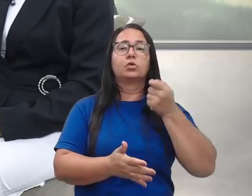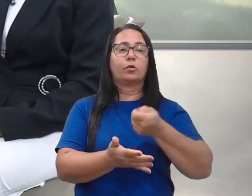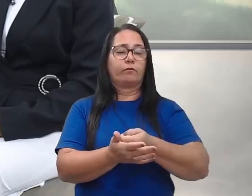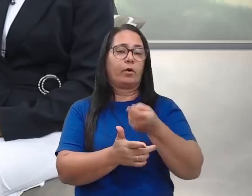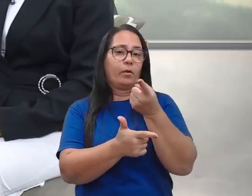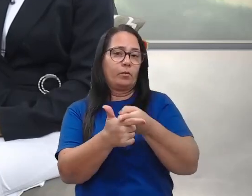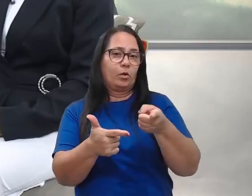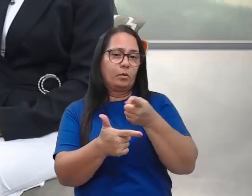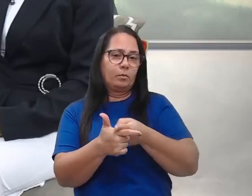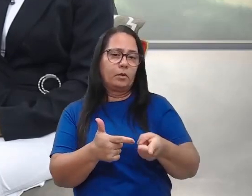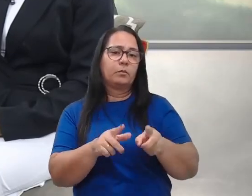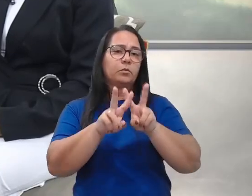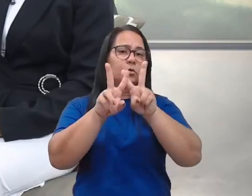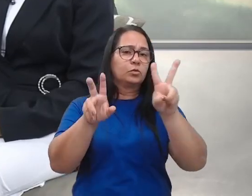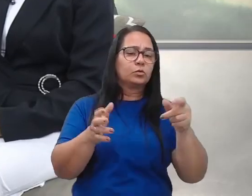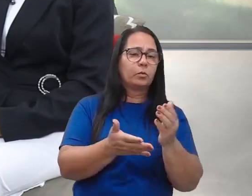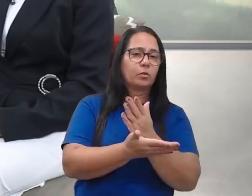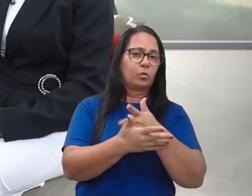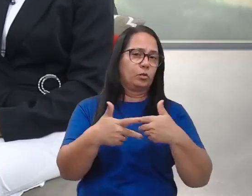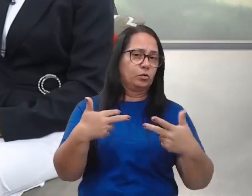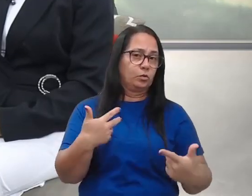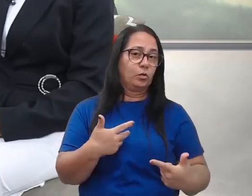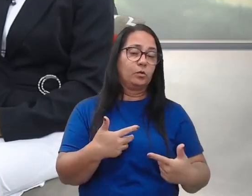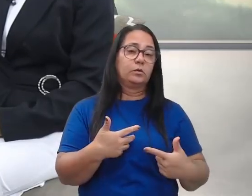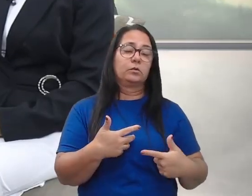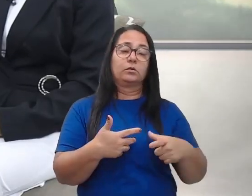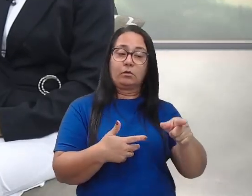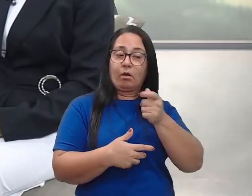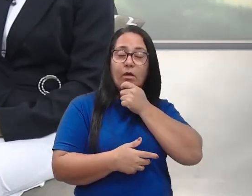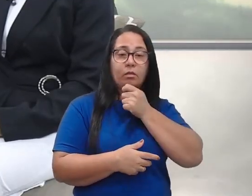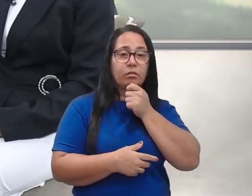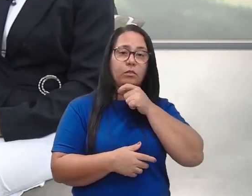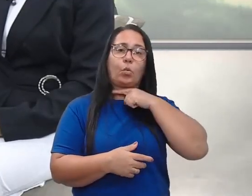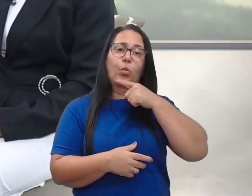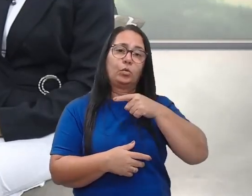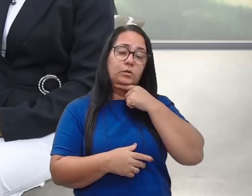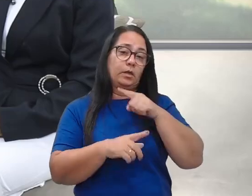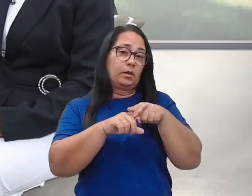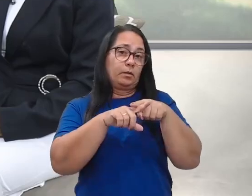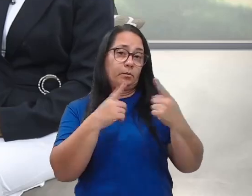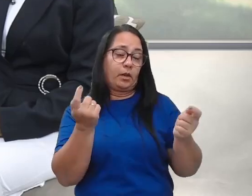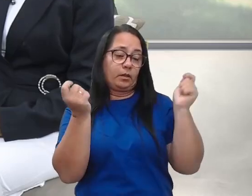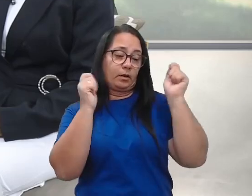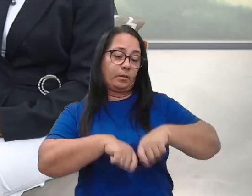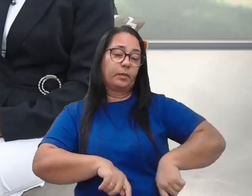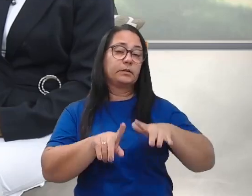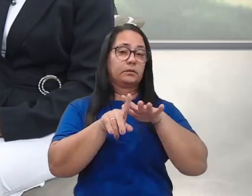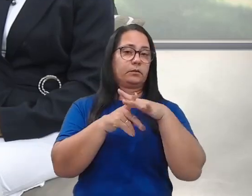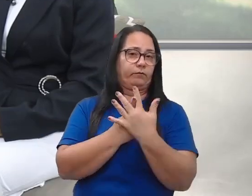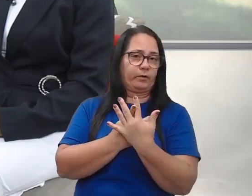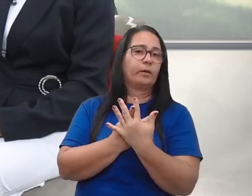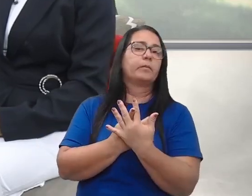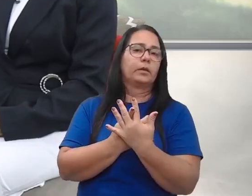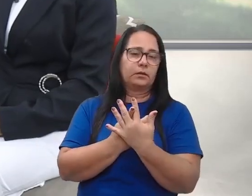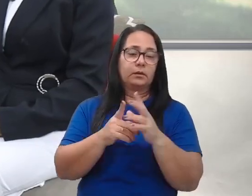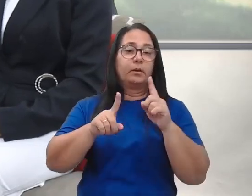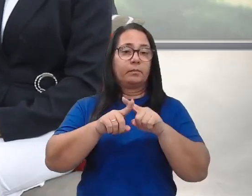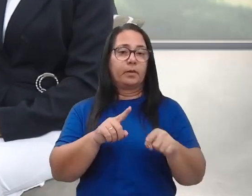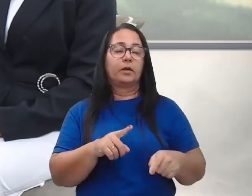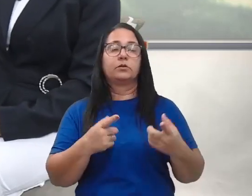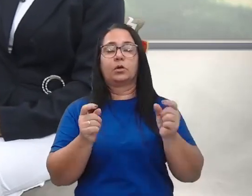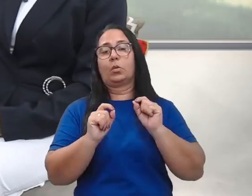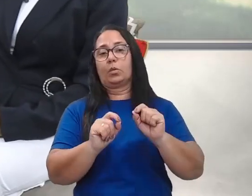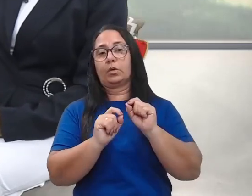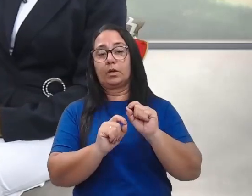não resolve, mas não é simplesmente por uma questão da capacidade da ferramenta, é muito provavelmente pelo entendimento de